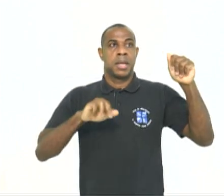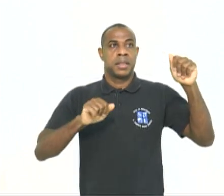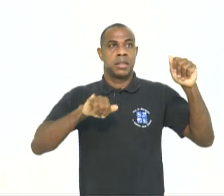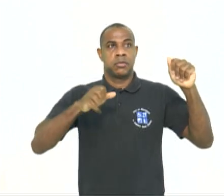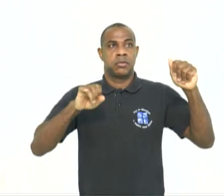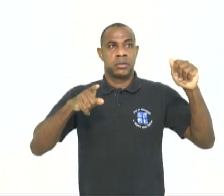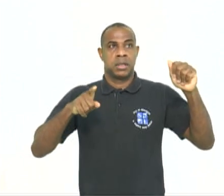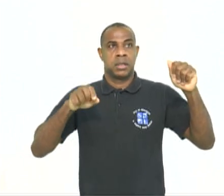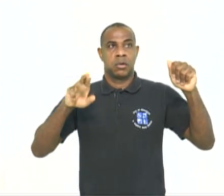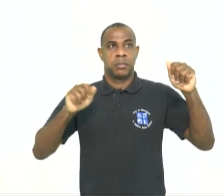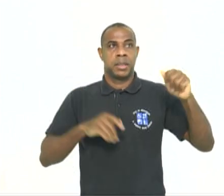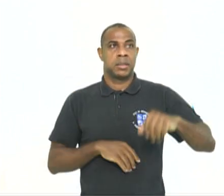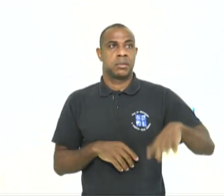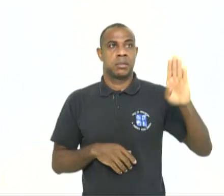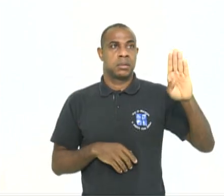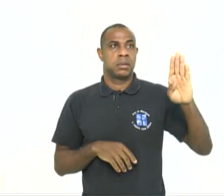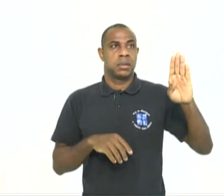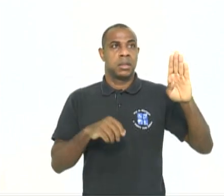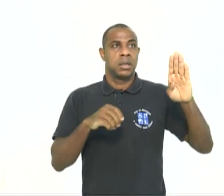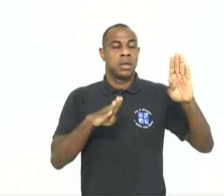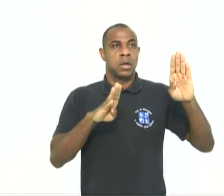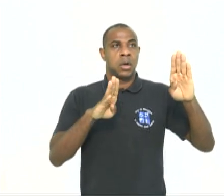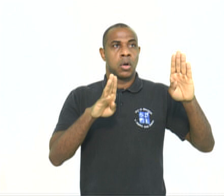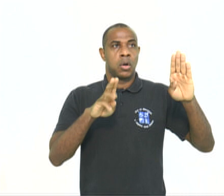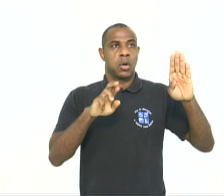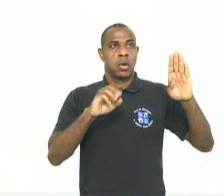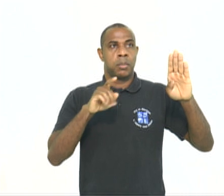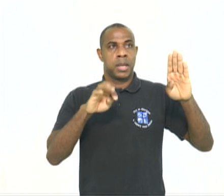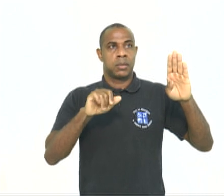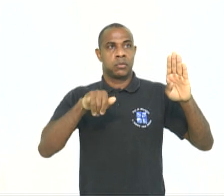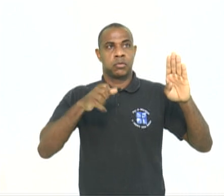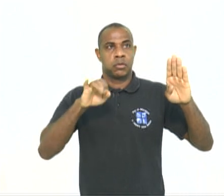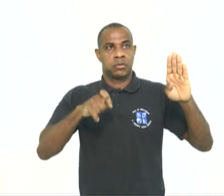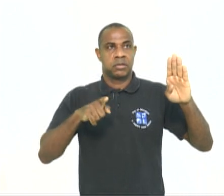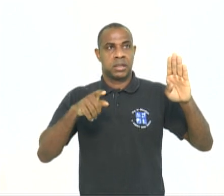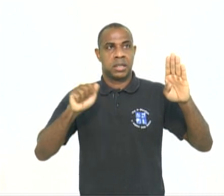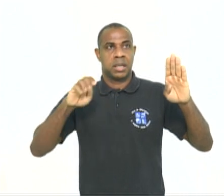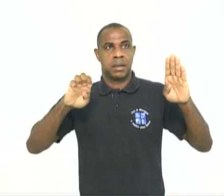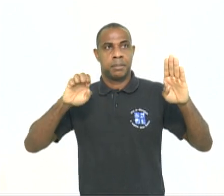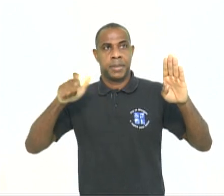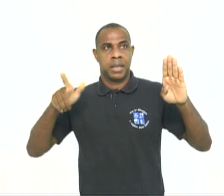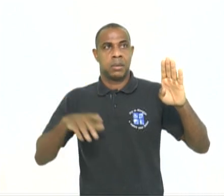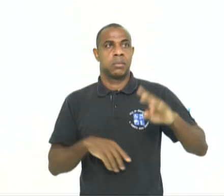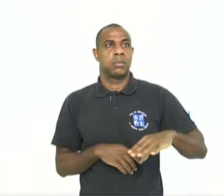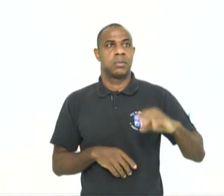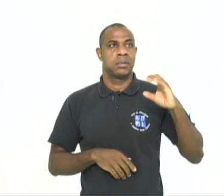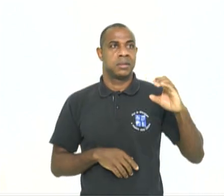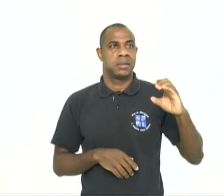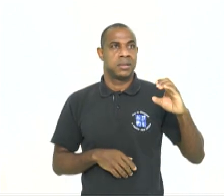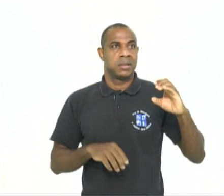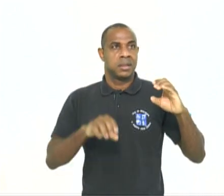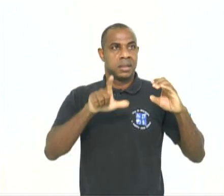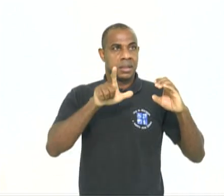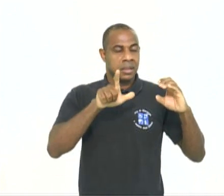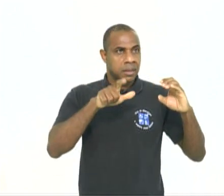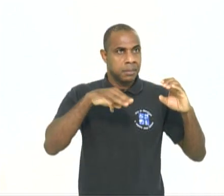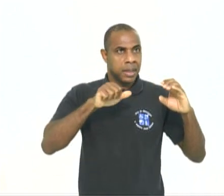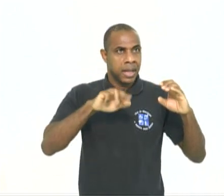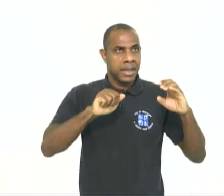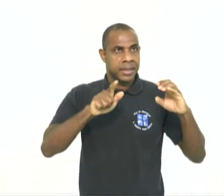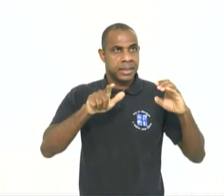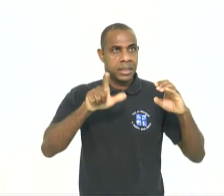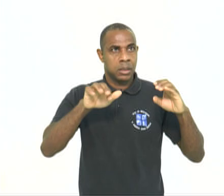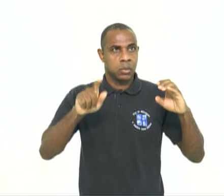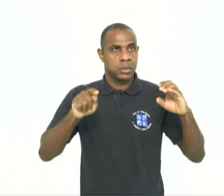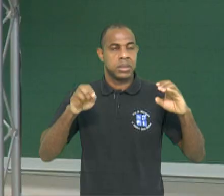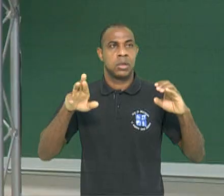Letra B, Roberto, José e Abel. Letra C, Maria, Luísa e Roberto. Letra D, Roberto, Maria e Luísa. Ou letra E,